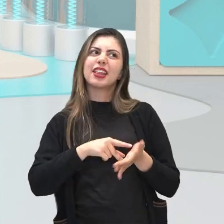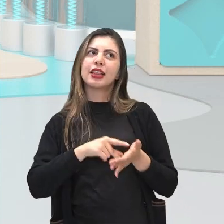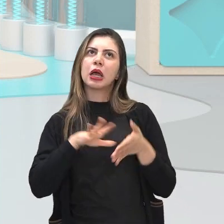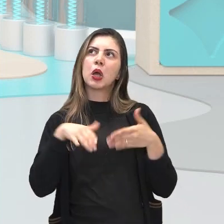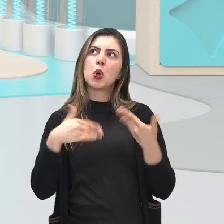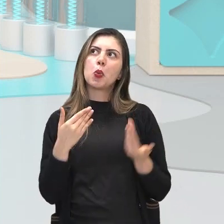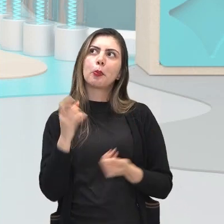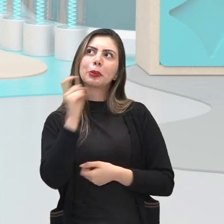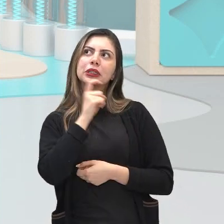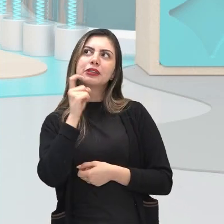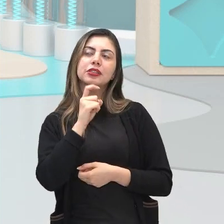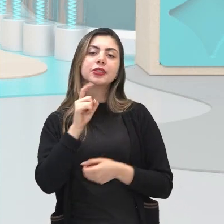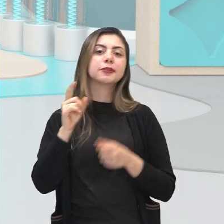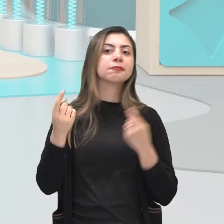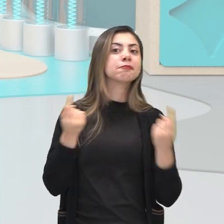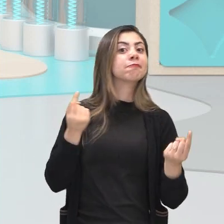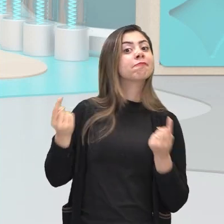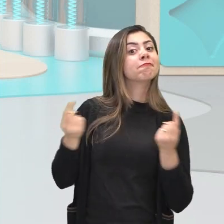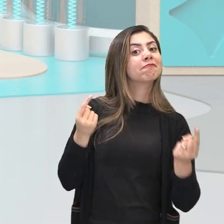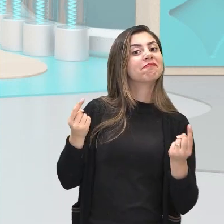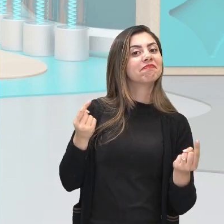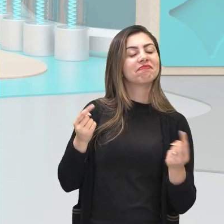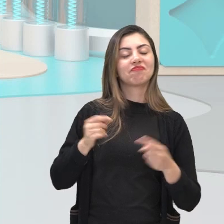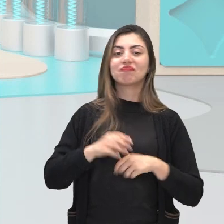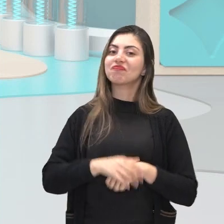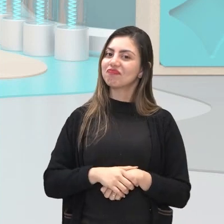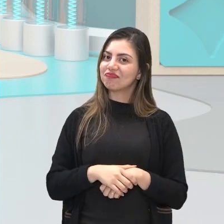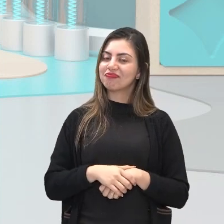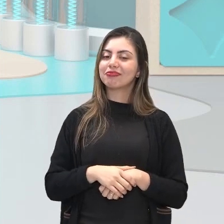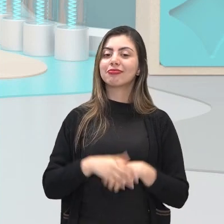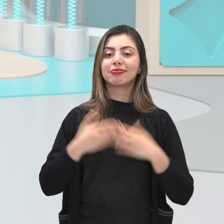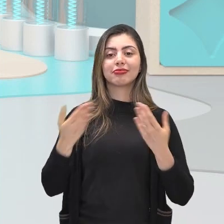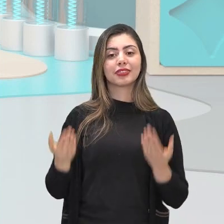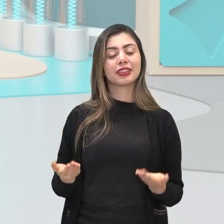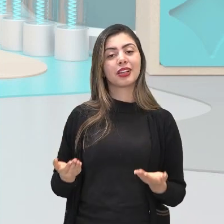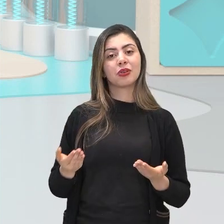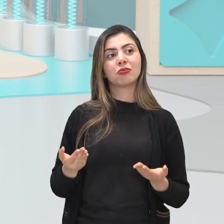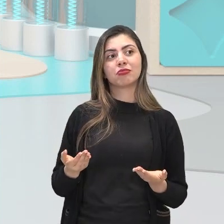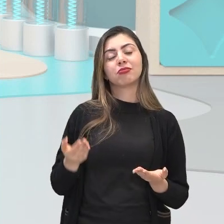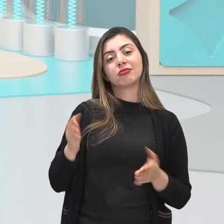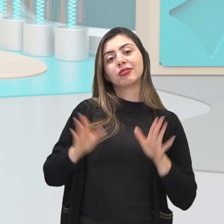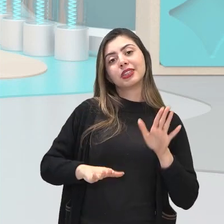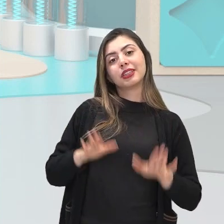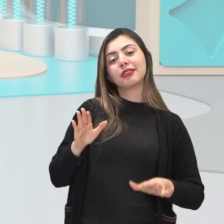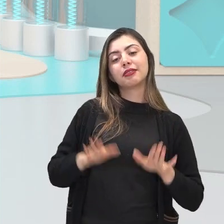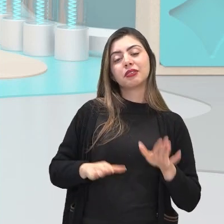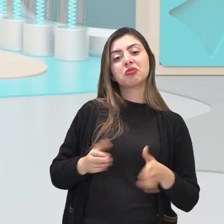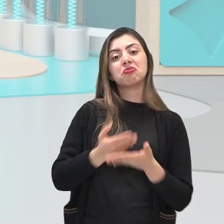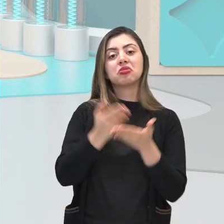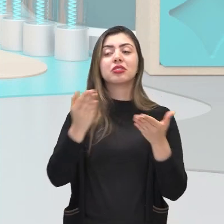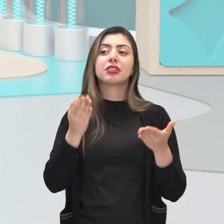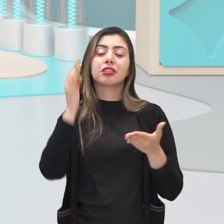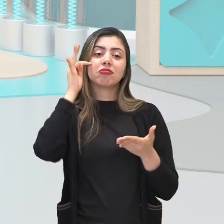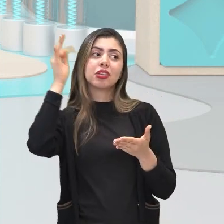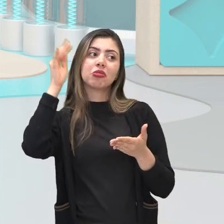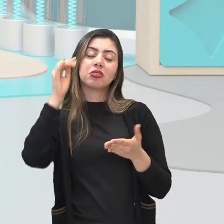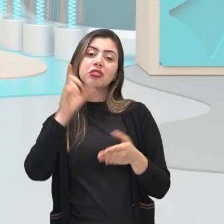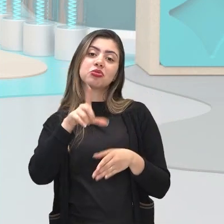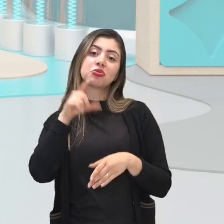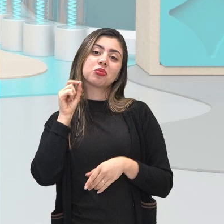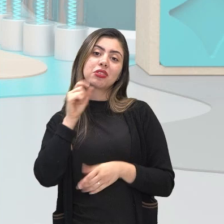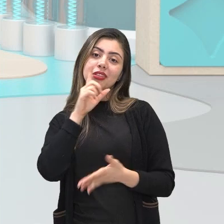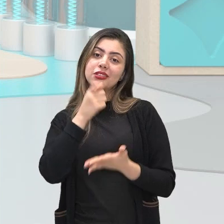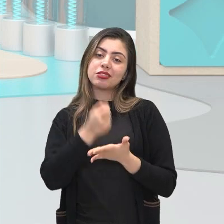mentira? Muito bem. Isso tudo depende da teoria que você escolher.